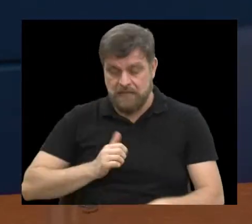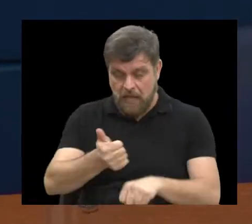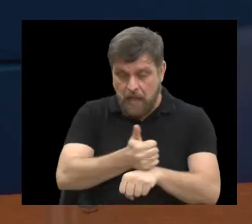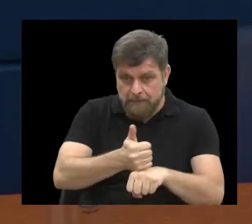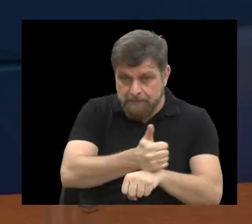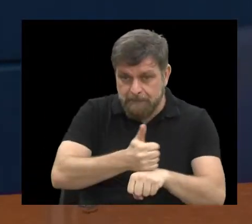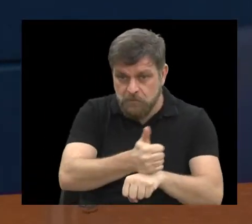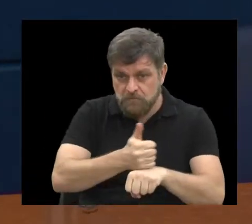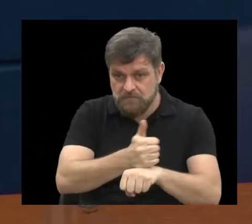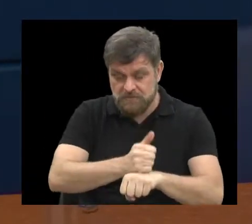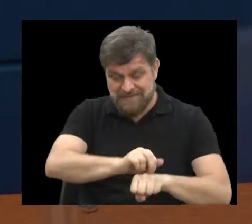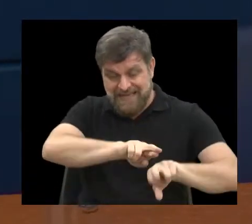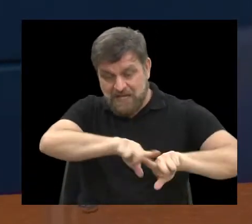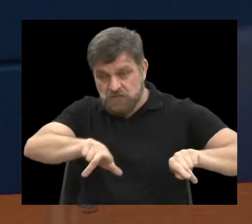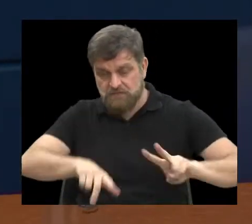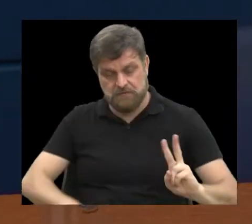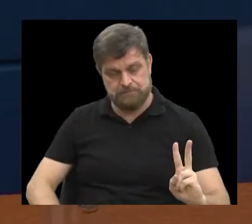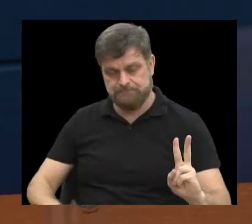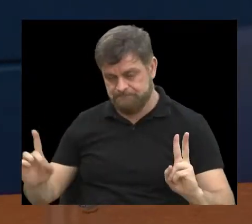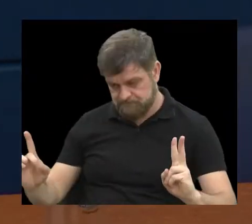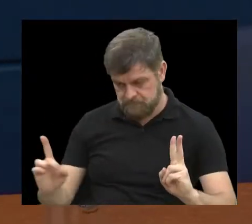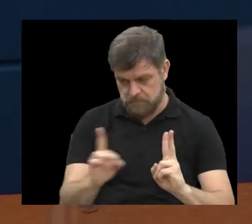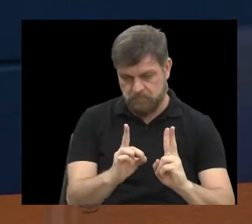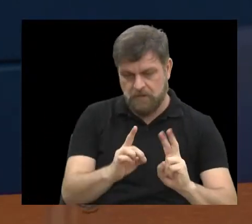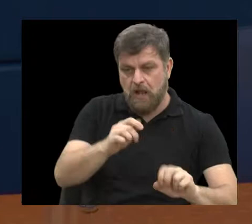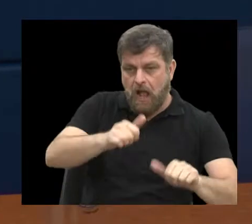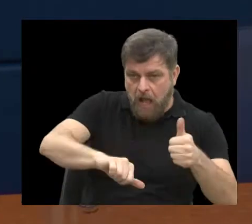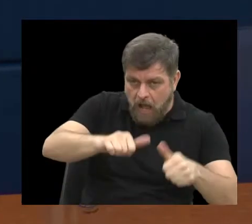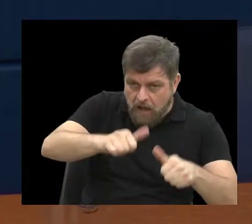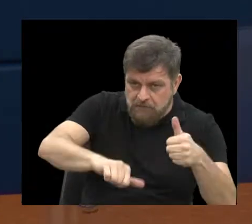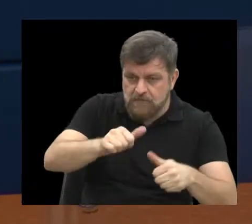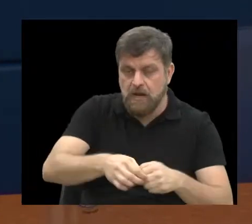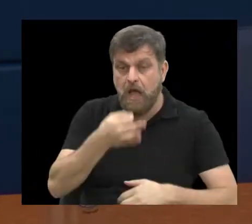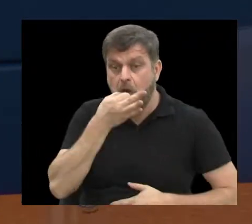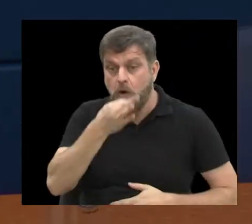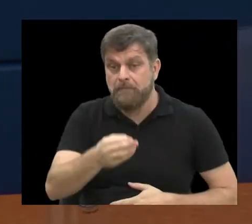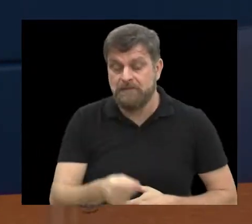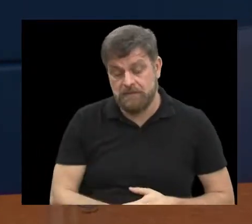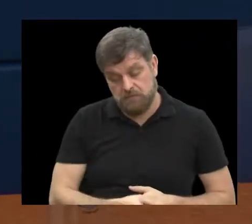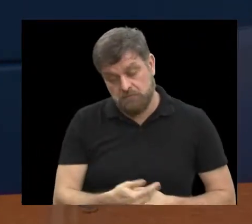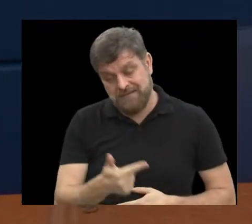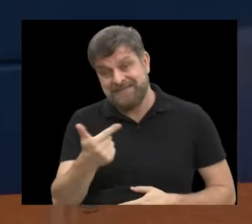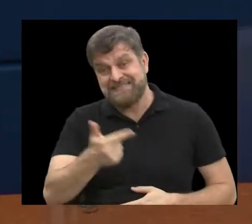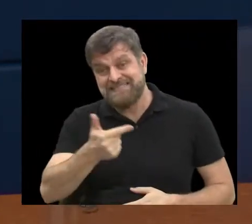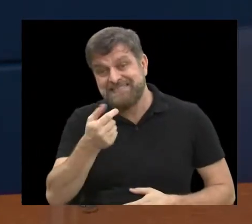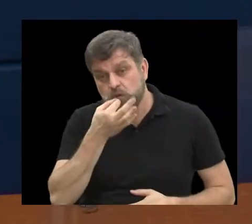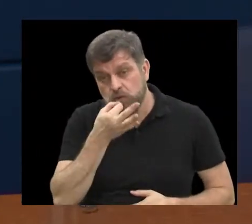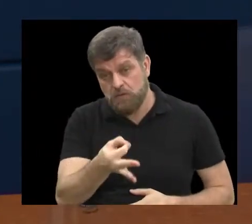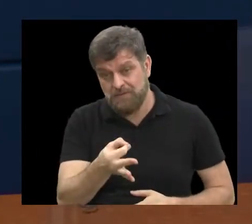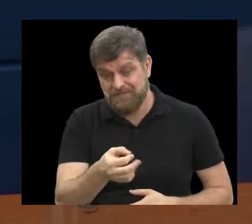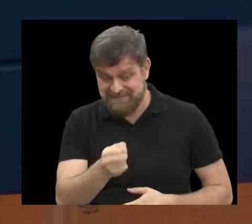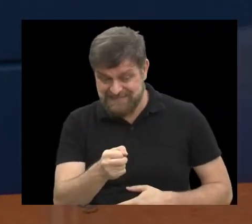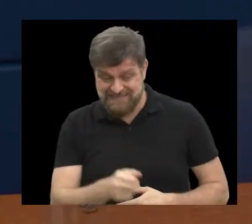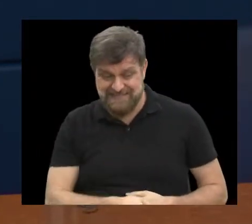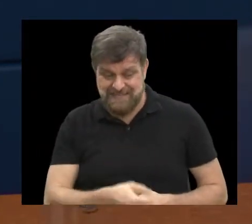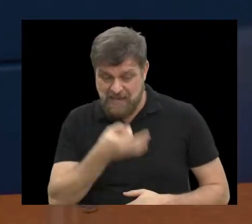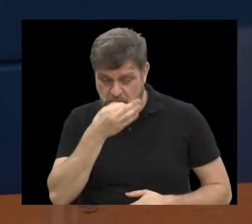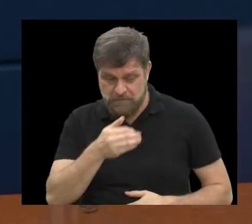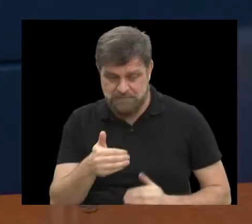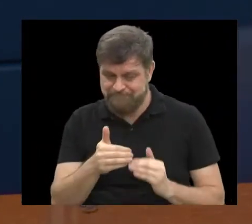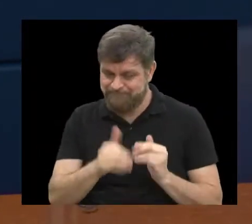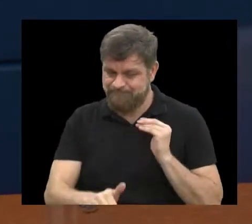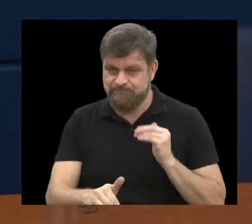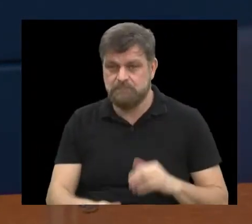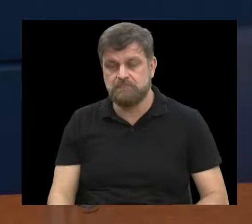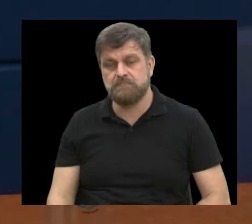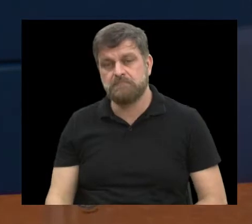profissionais diferentes, tá? Para realmente uma segunda opinião. Se ainda assim o parecer for contrário, aí